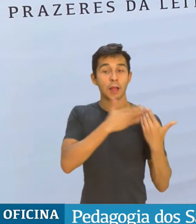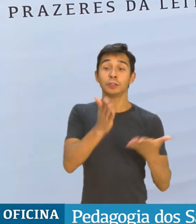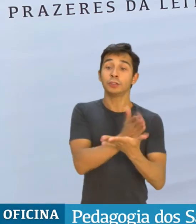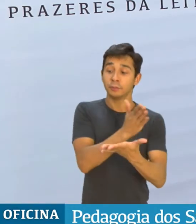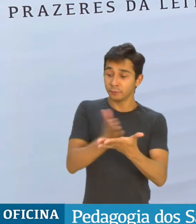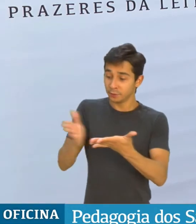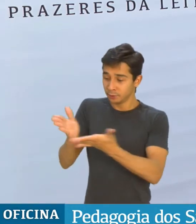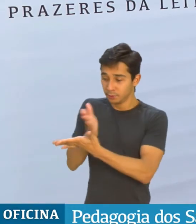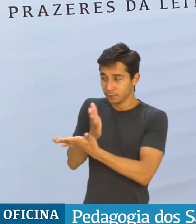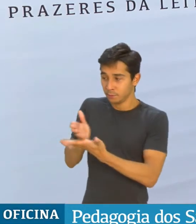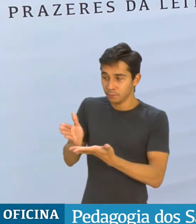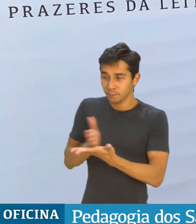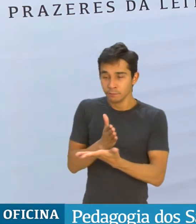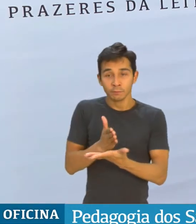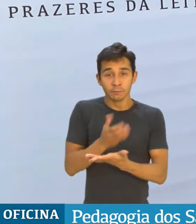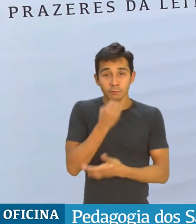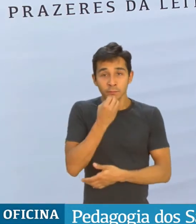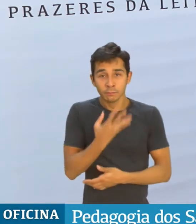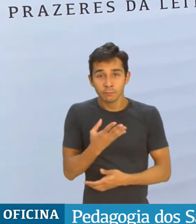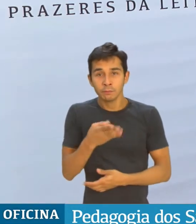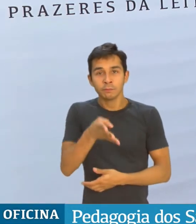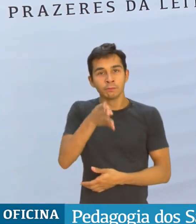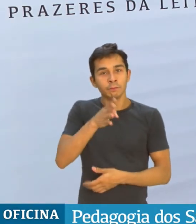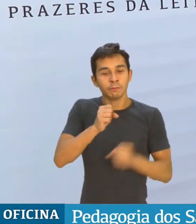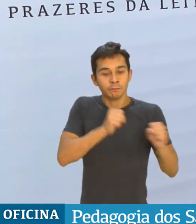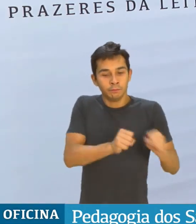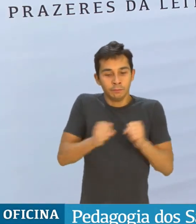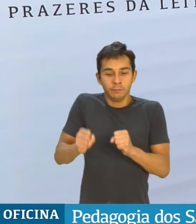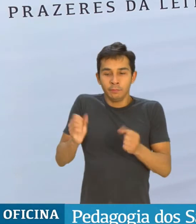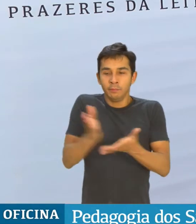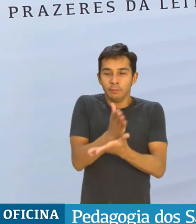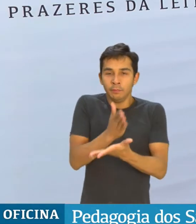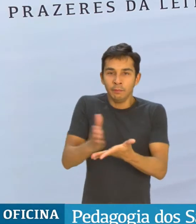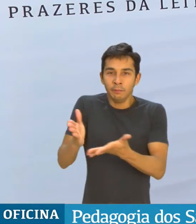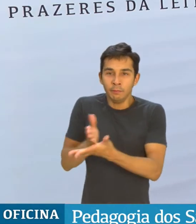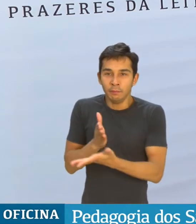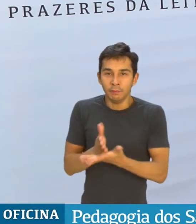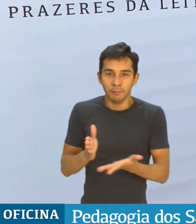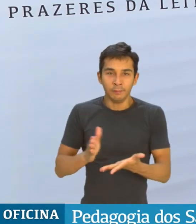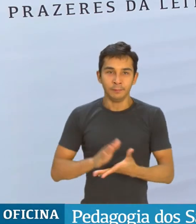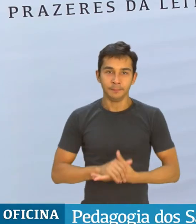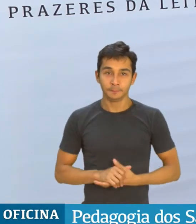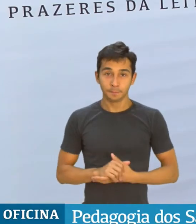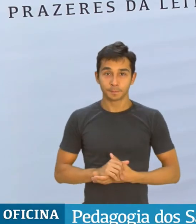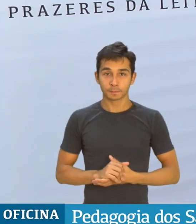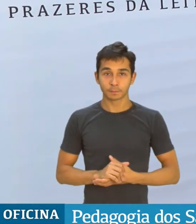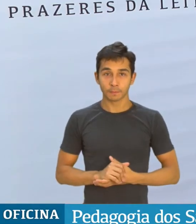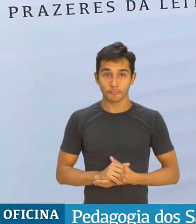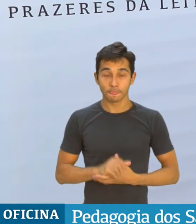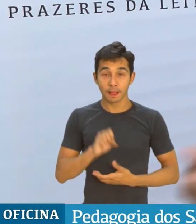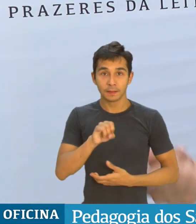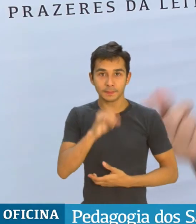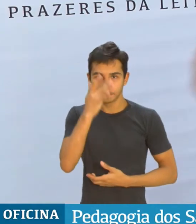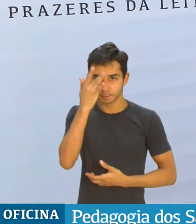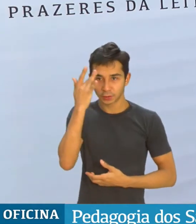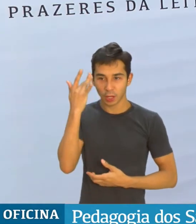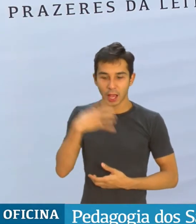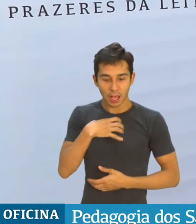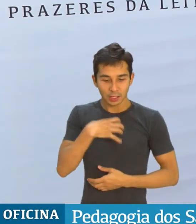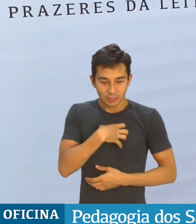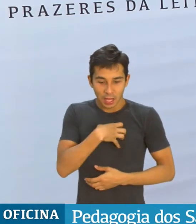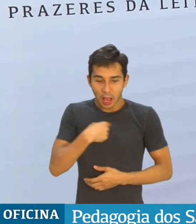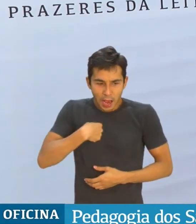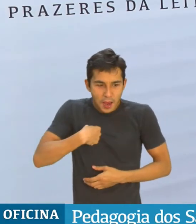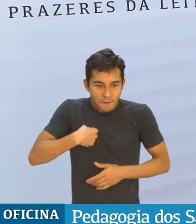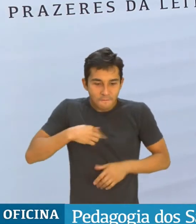Dividir responsabilidade é também dividir um pouco do seu poder. E quando você empodera as pessoas em algum